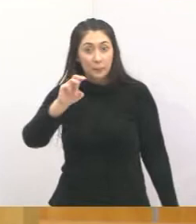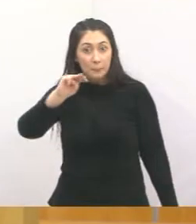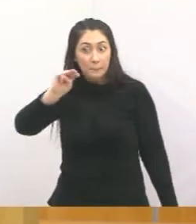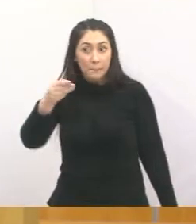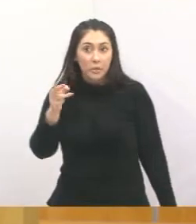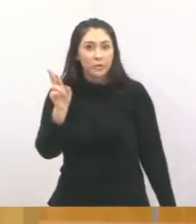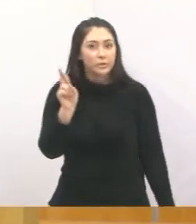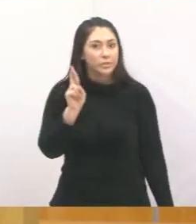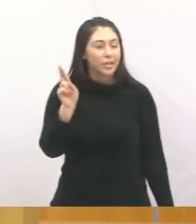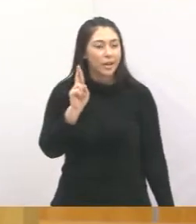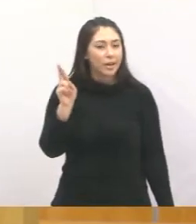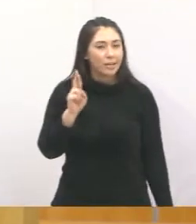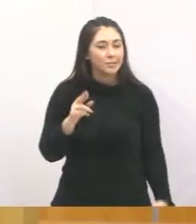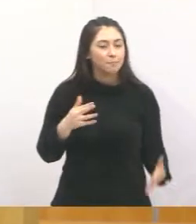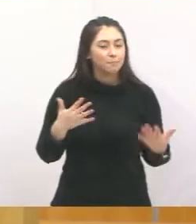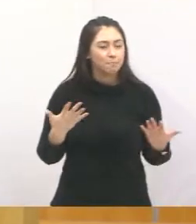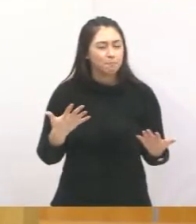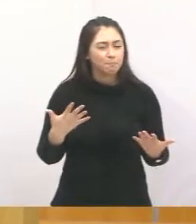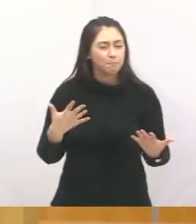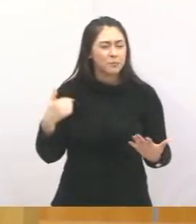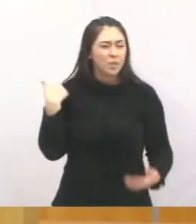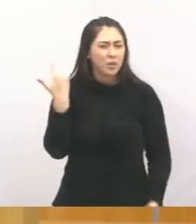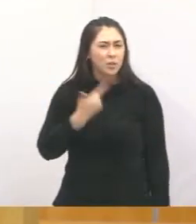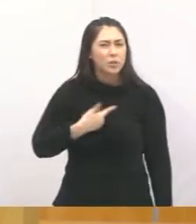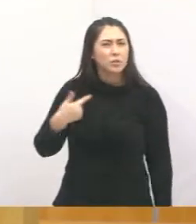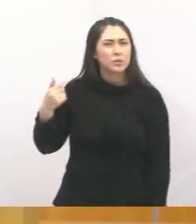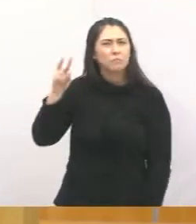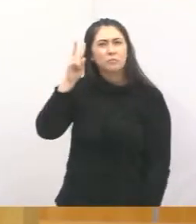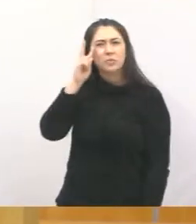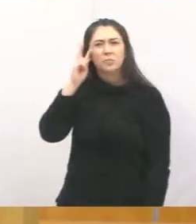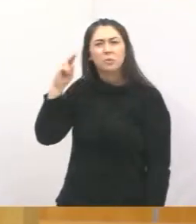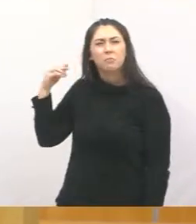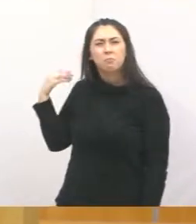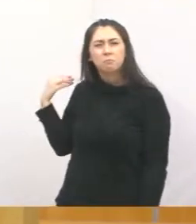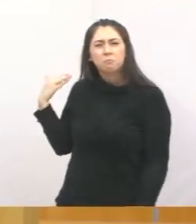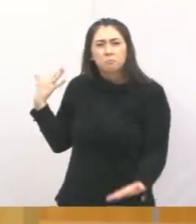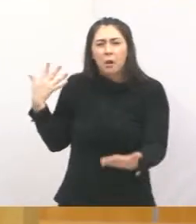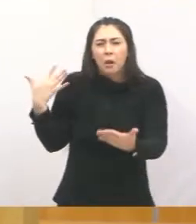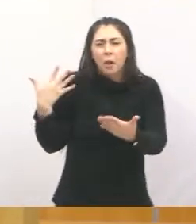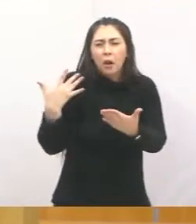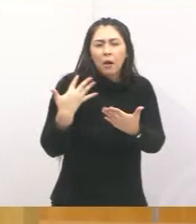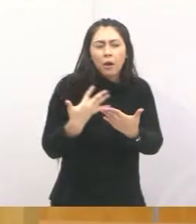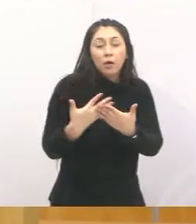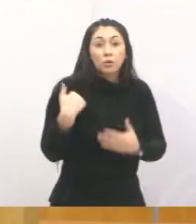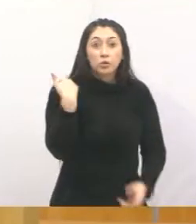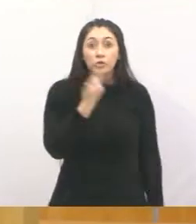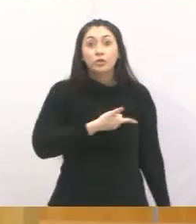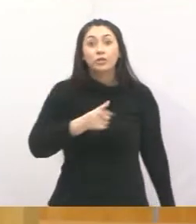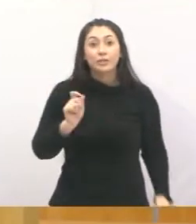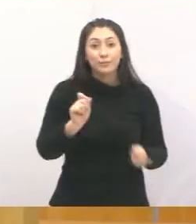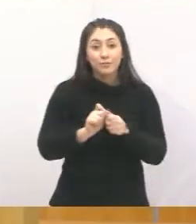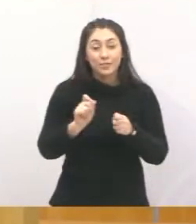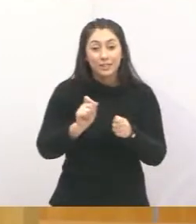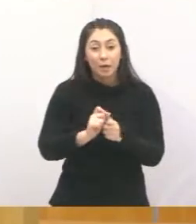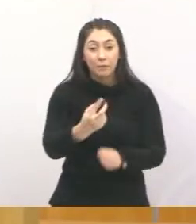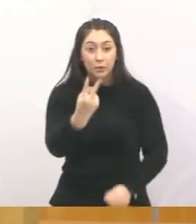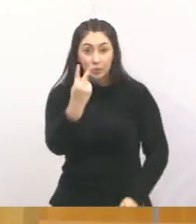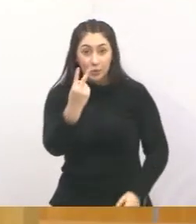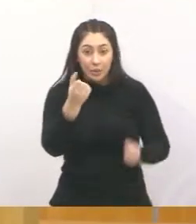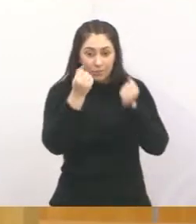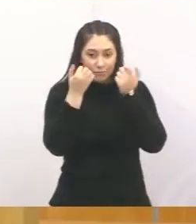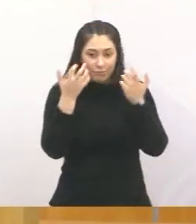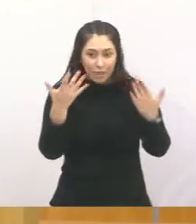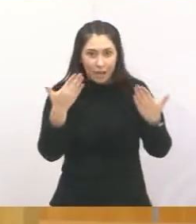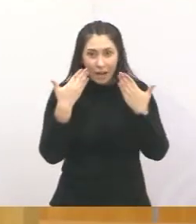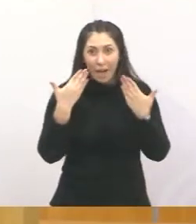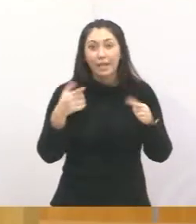milhões, foi feita uma retrospectiva no momento adequado. Nós tivemos 2 audiências públicas, mais